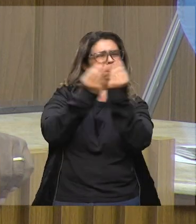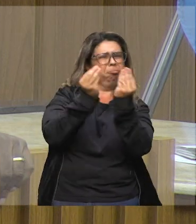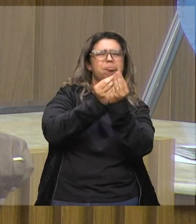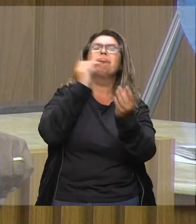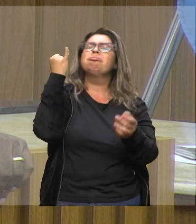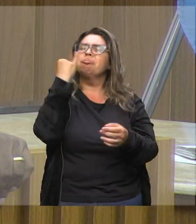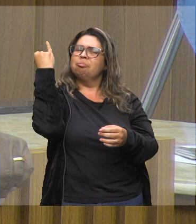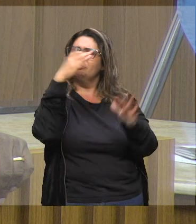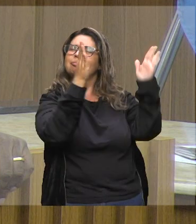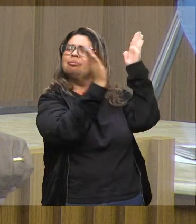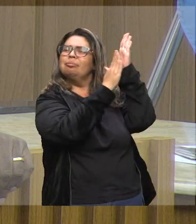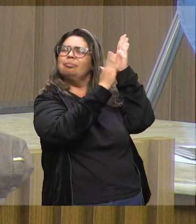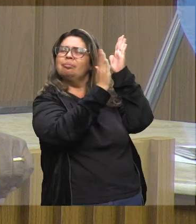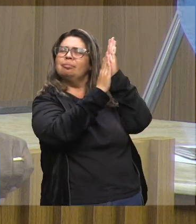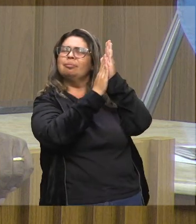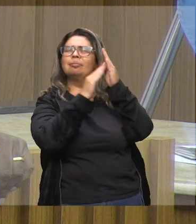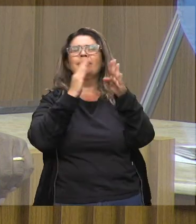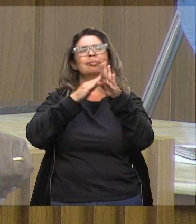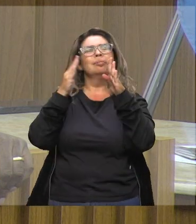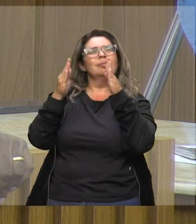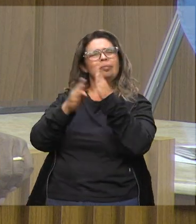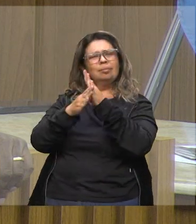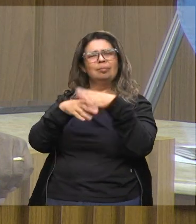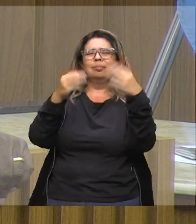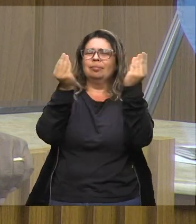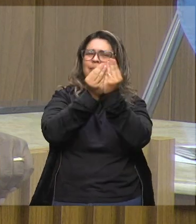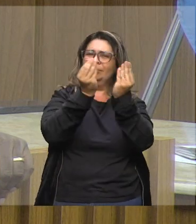quero parabenizar o Márcio e toda a equipe